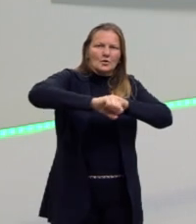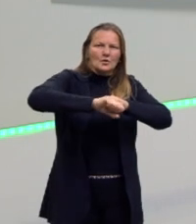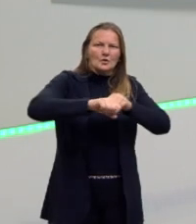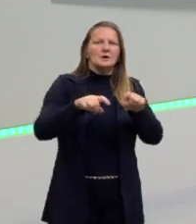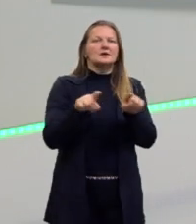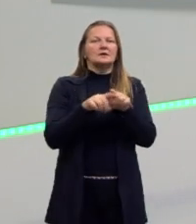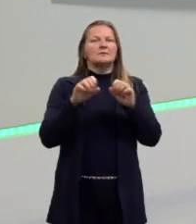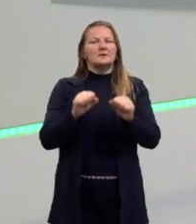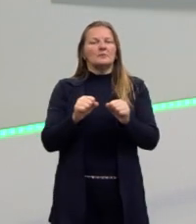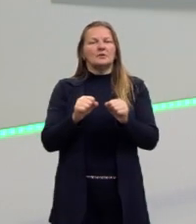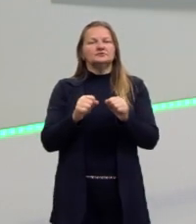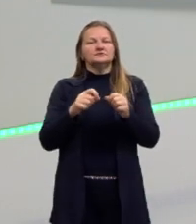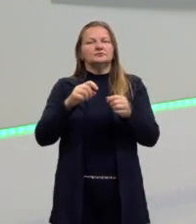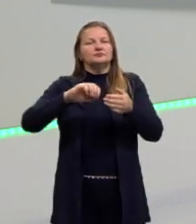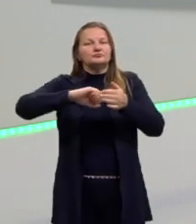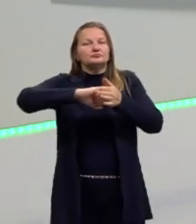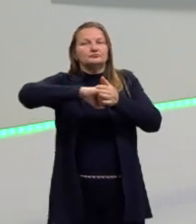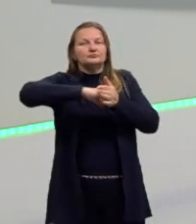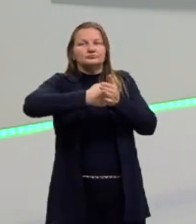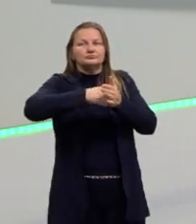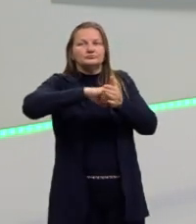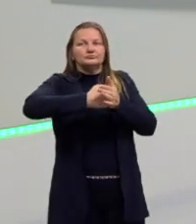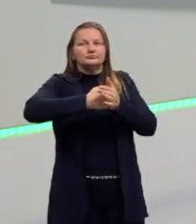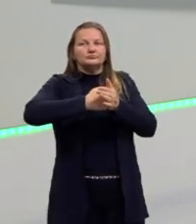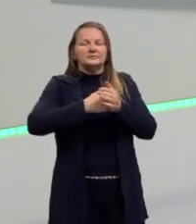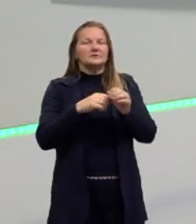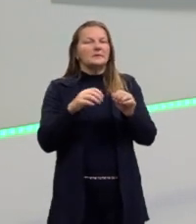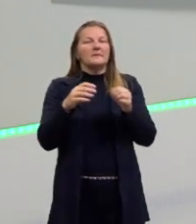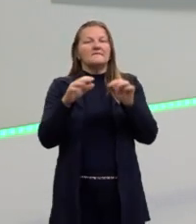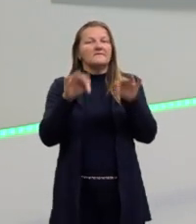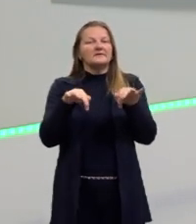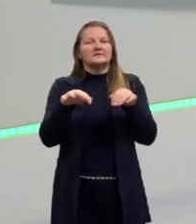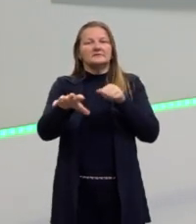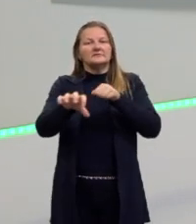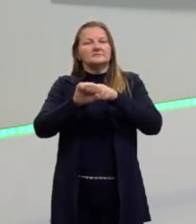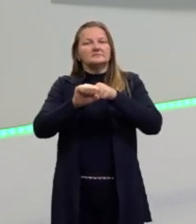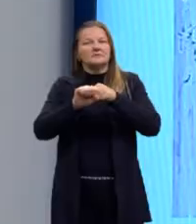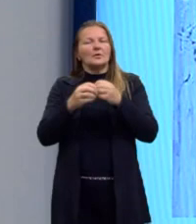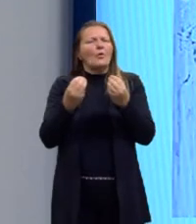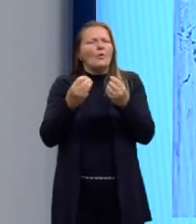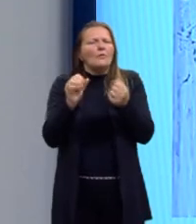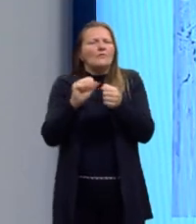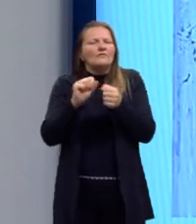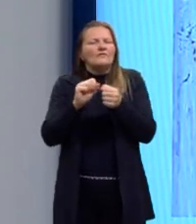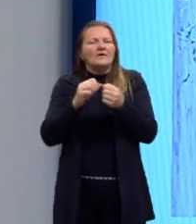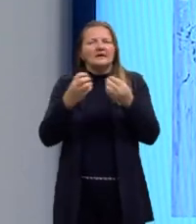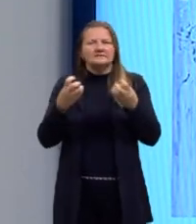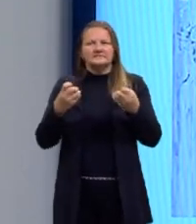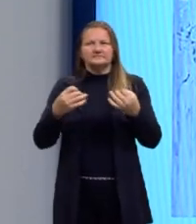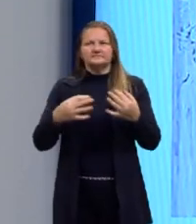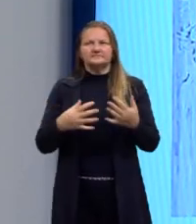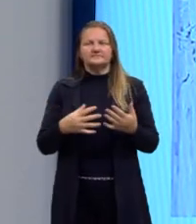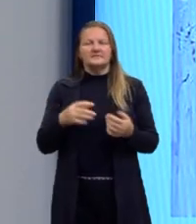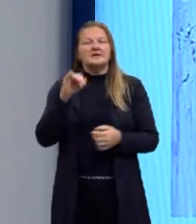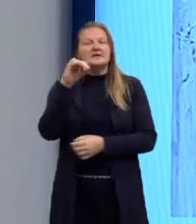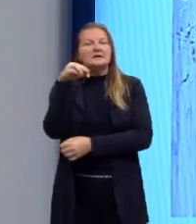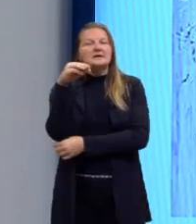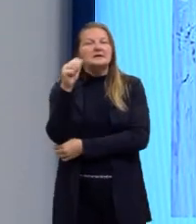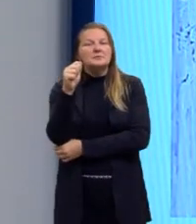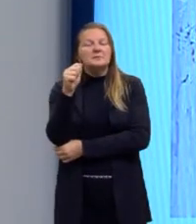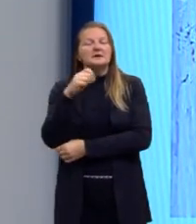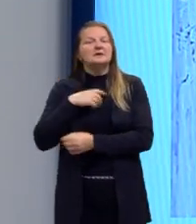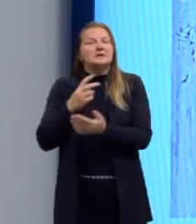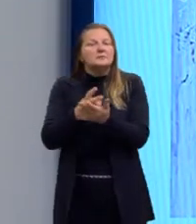pode ser desligado e aí ele para de atrair. Como que isso acontece, né? A gente falou que os ímãs, eles